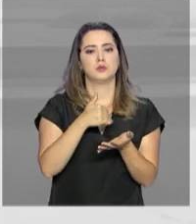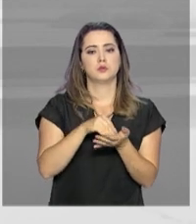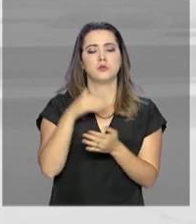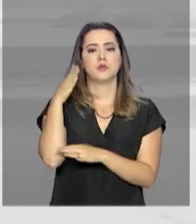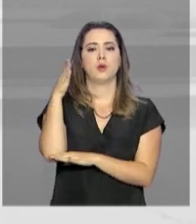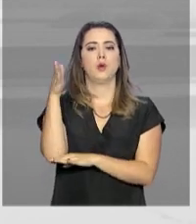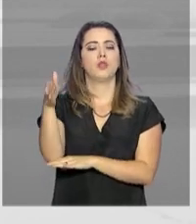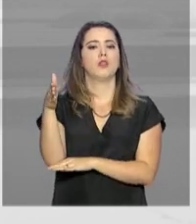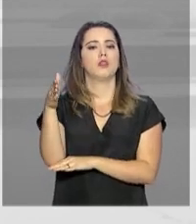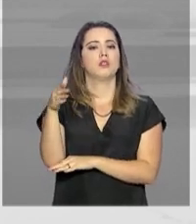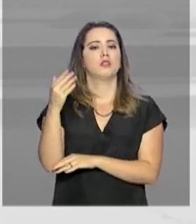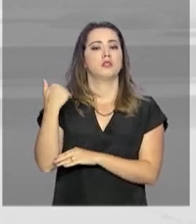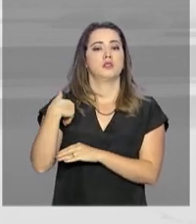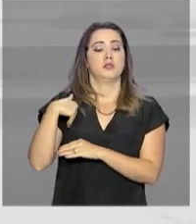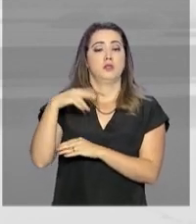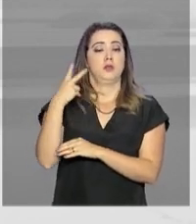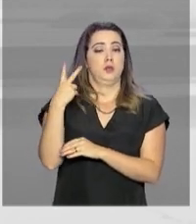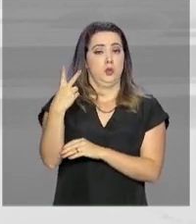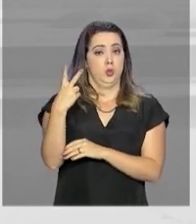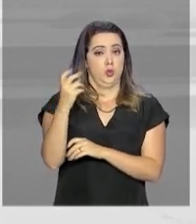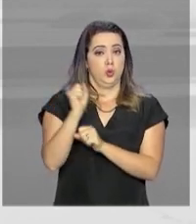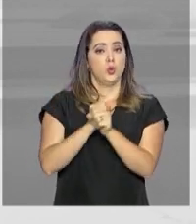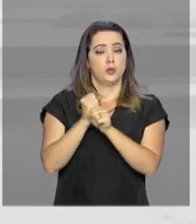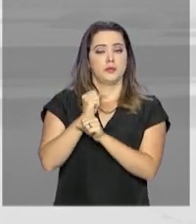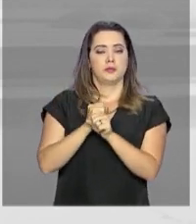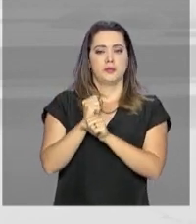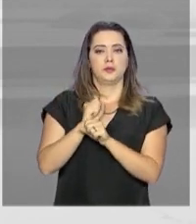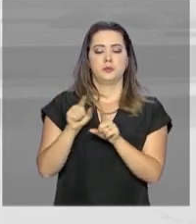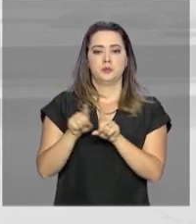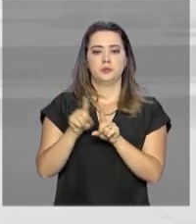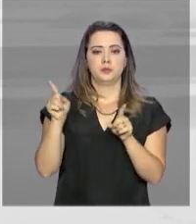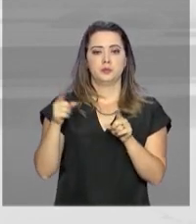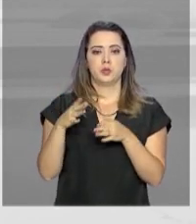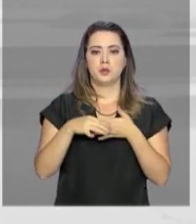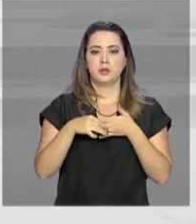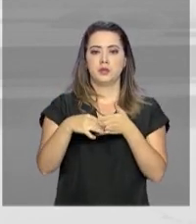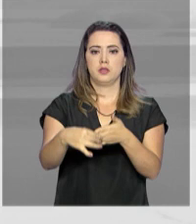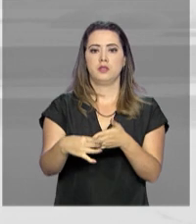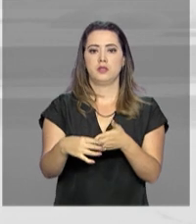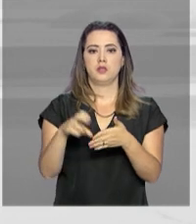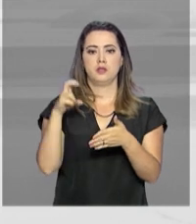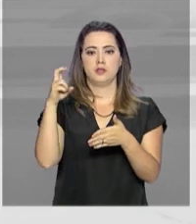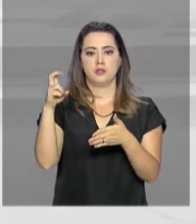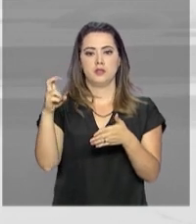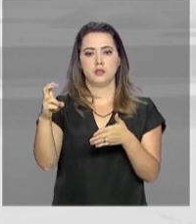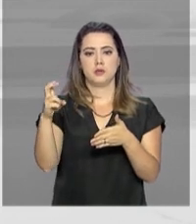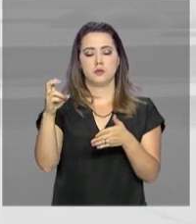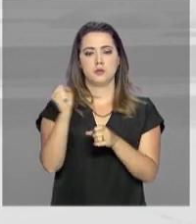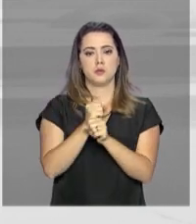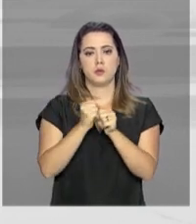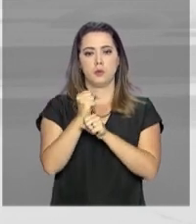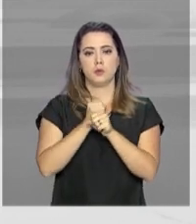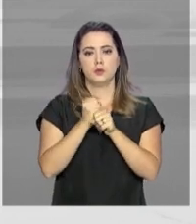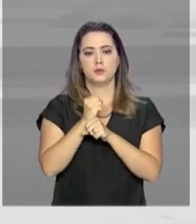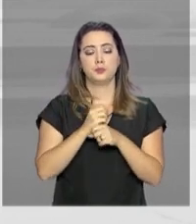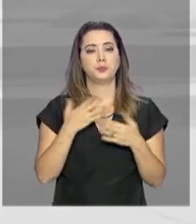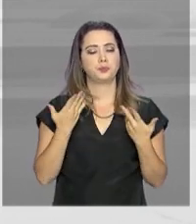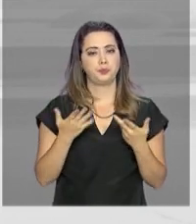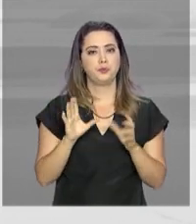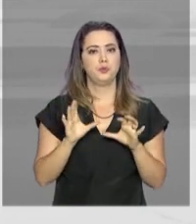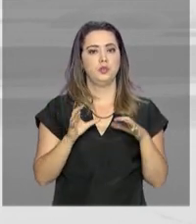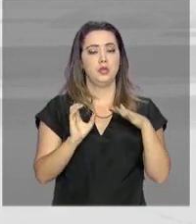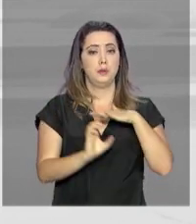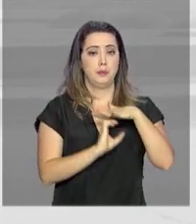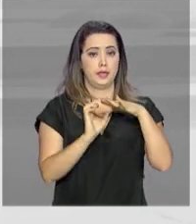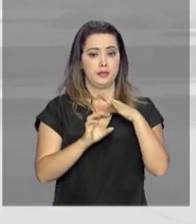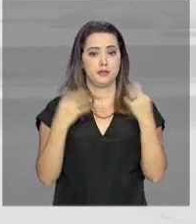e pousadas o registro vale por dois anos já para águias a validade é de cinco anos agências